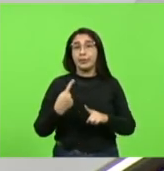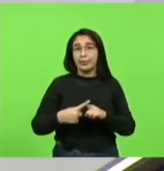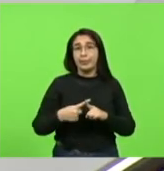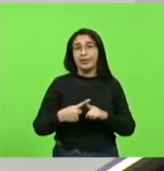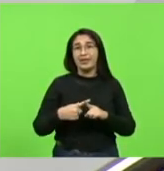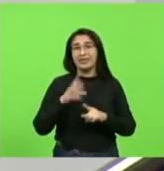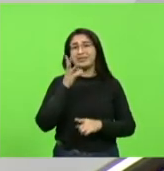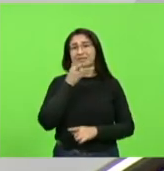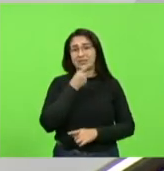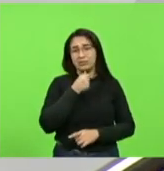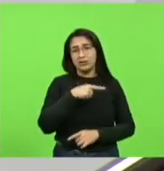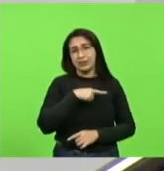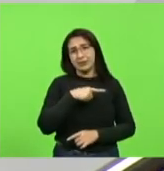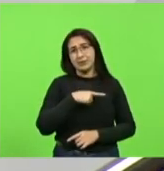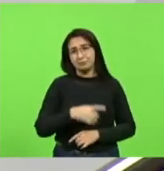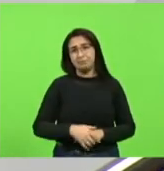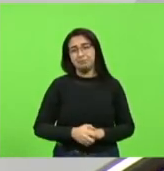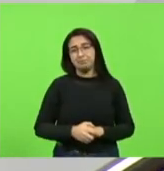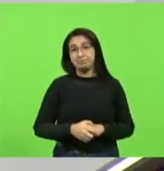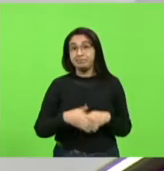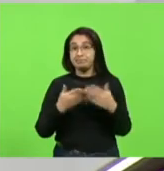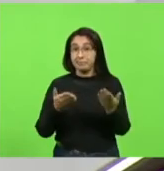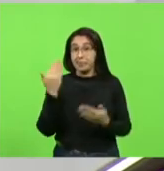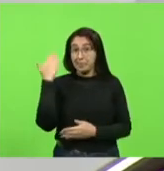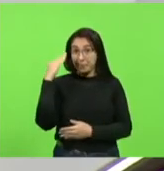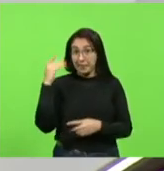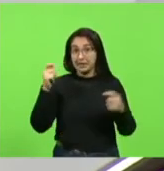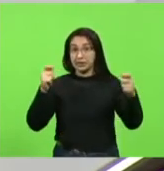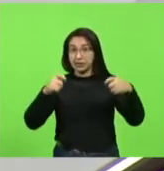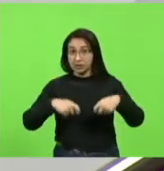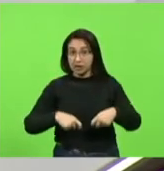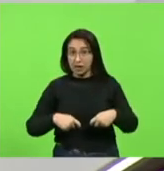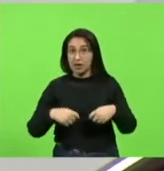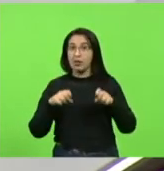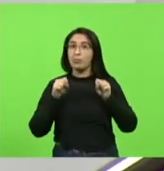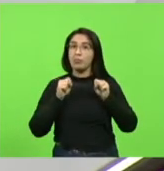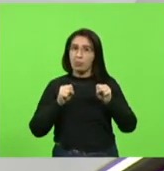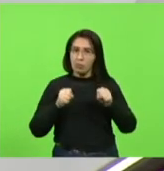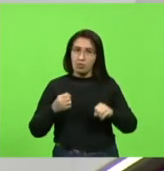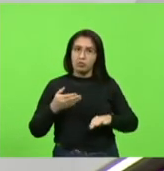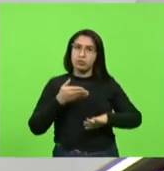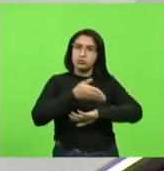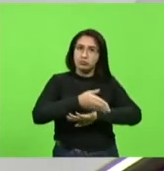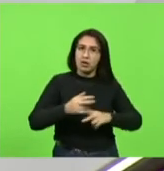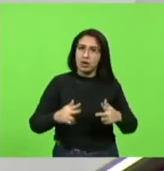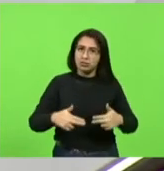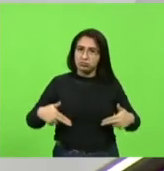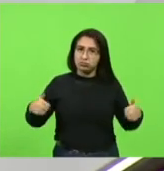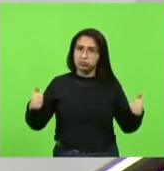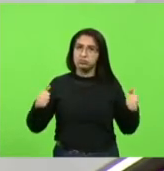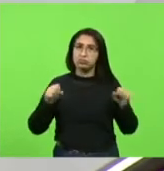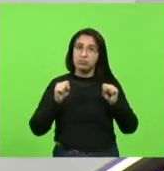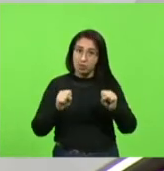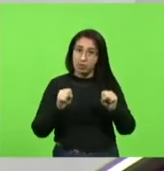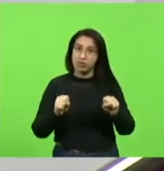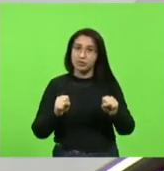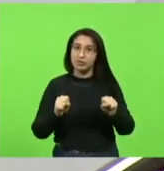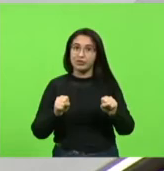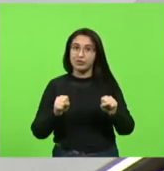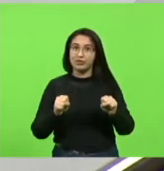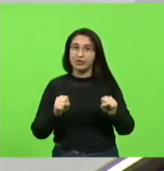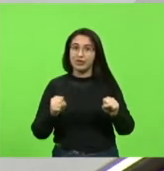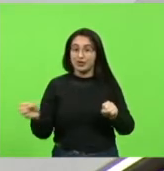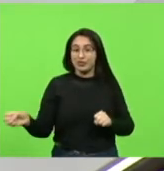demorar. E se ele assim entender, ele é muito bem-vindo nas inaugurações também. É muito bem-vindo. Logo, nós vamos inaugurar uma quadra de